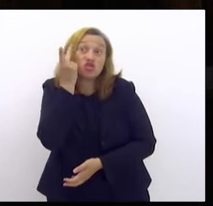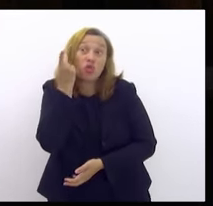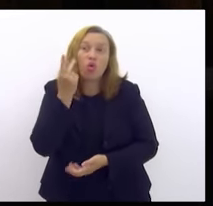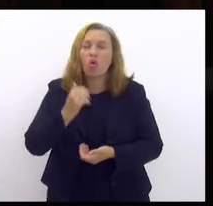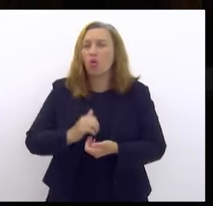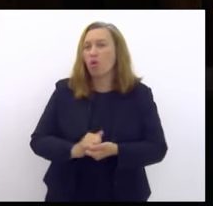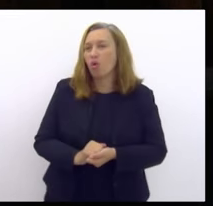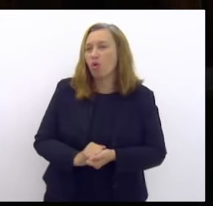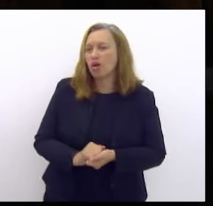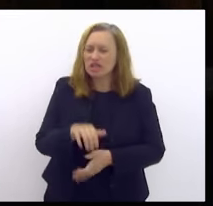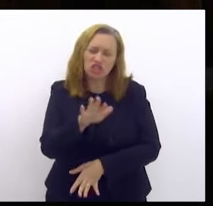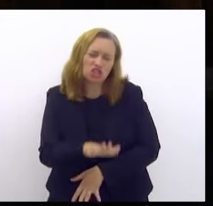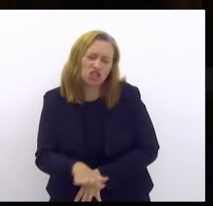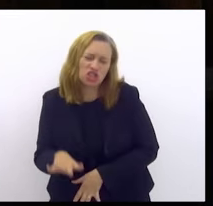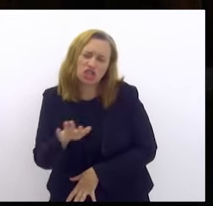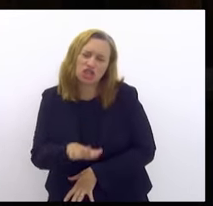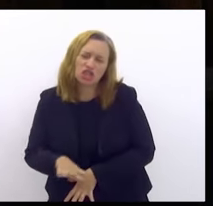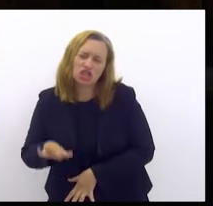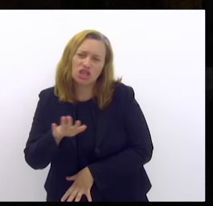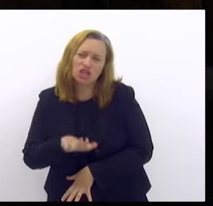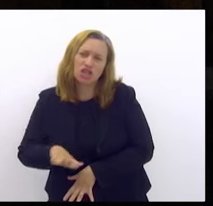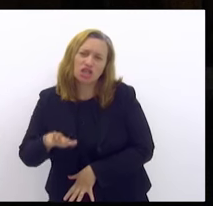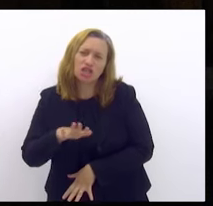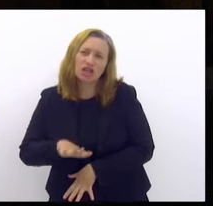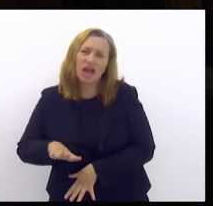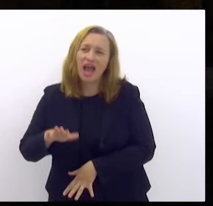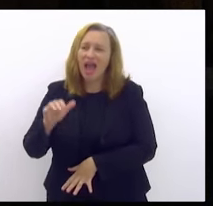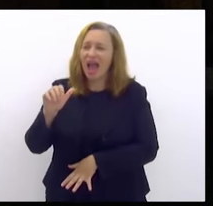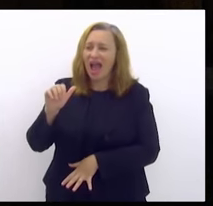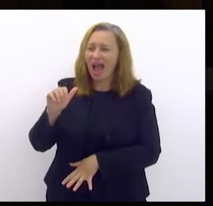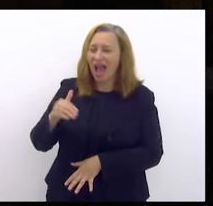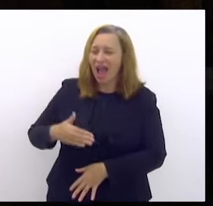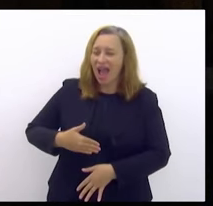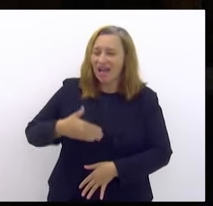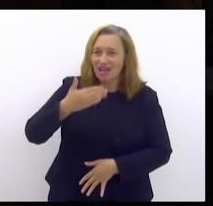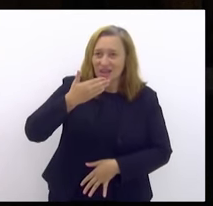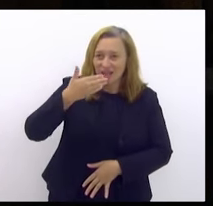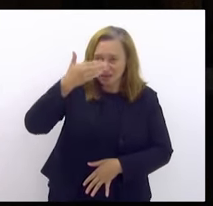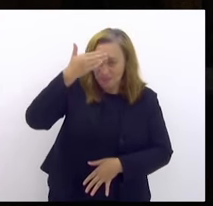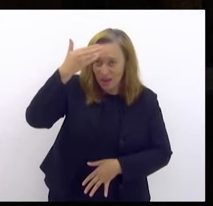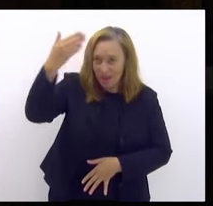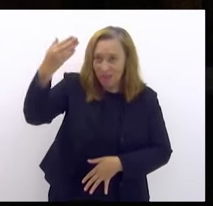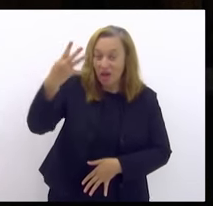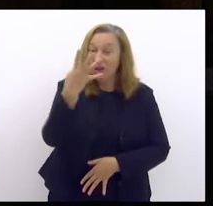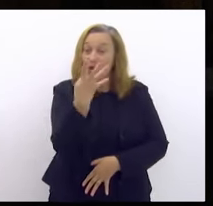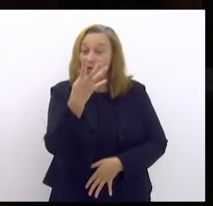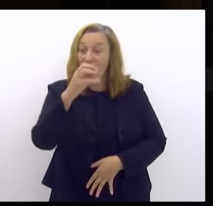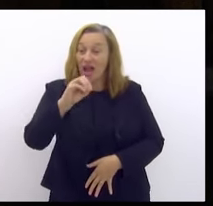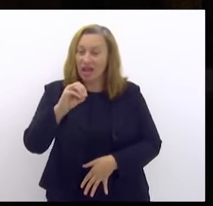das histórias infantis, do Alibabá, que se fazia acompanhar de 40